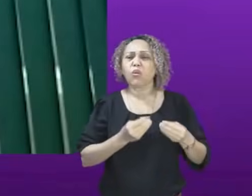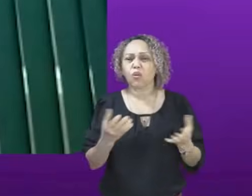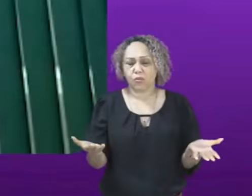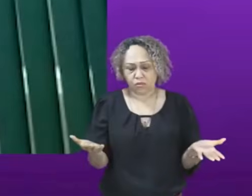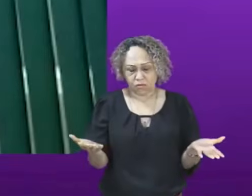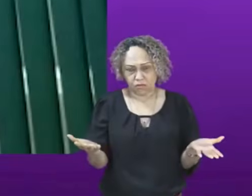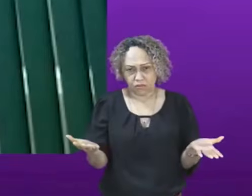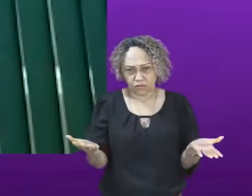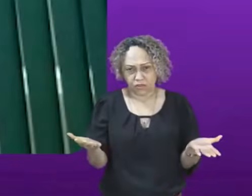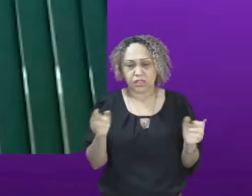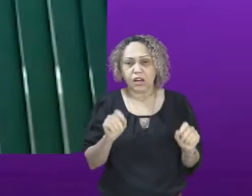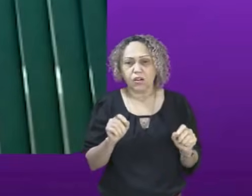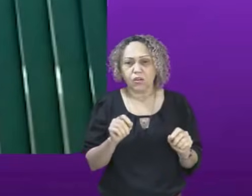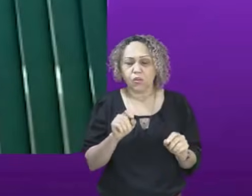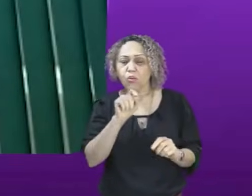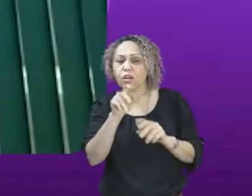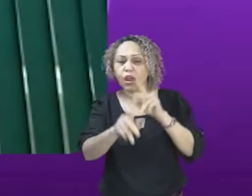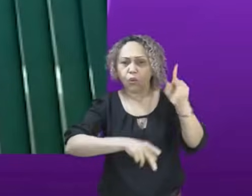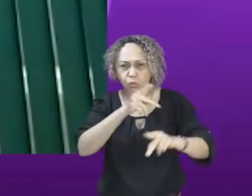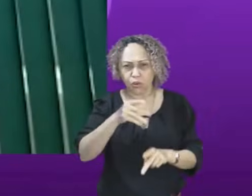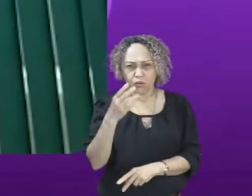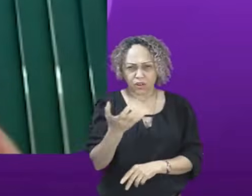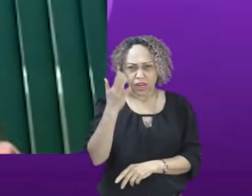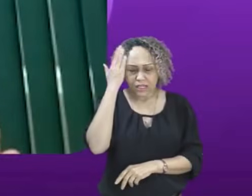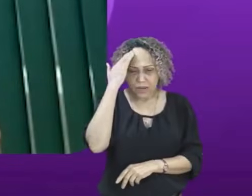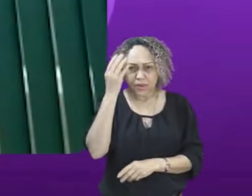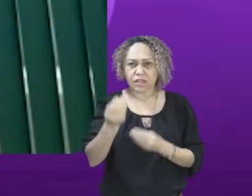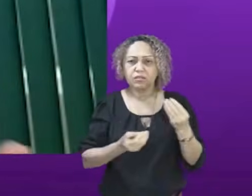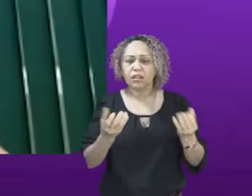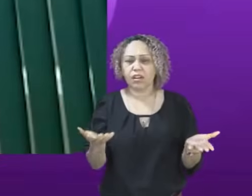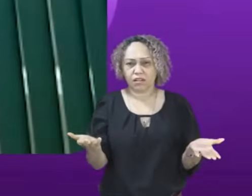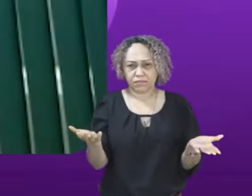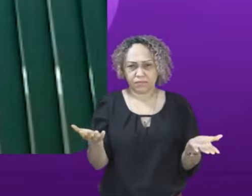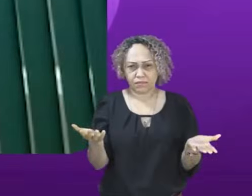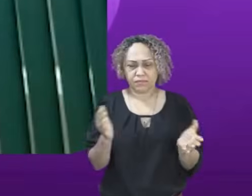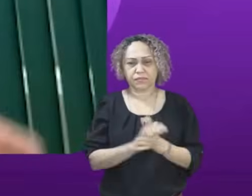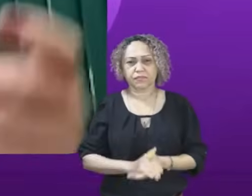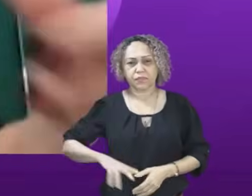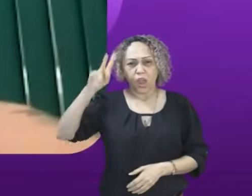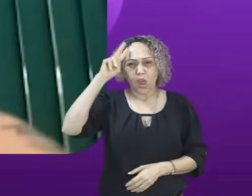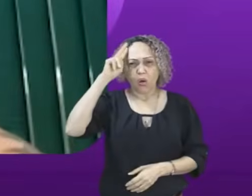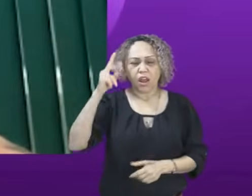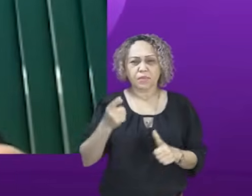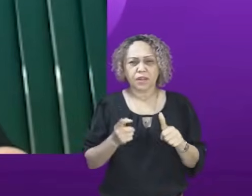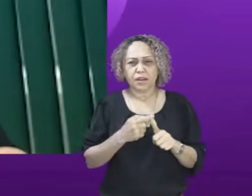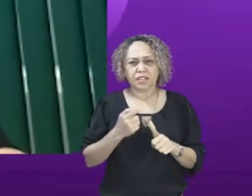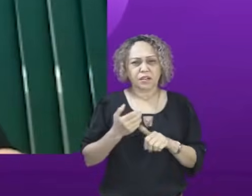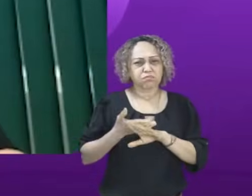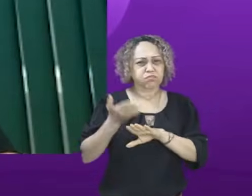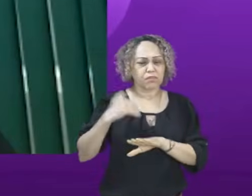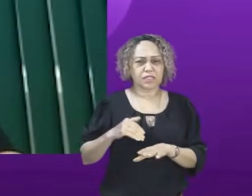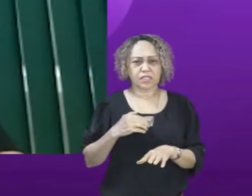O que o povo quer ouvir? Eu lembro que a primeira vez quando eu estava fazendo estágio ainda lá no jornalismo, lá atrás,